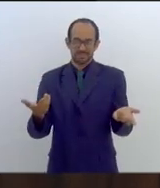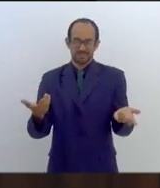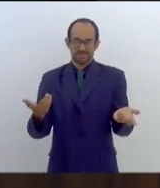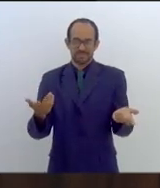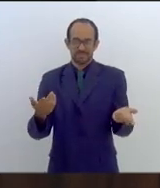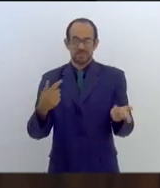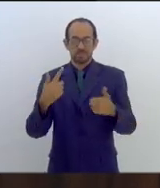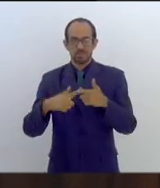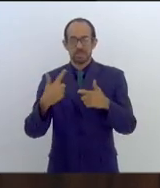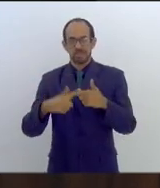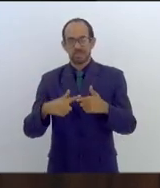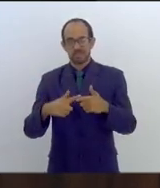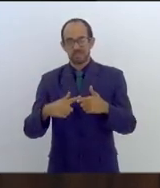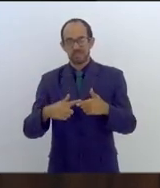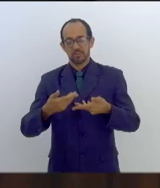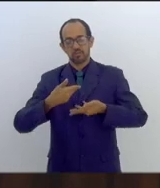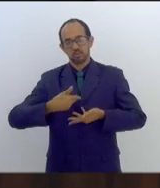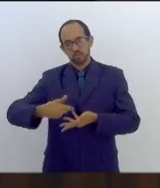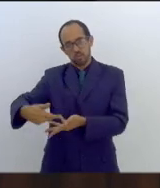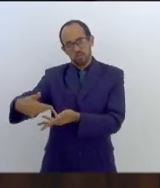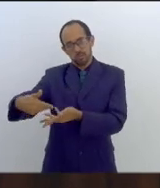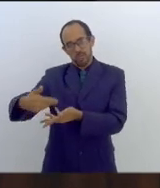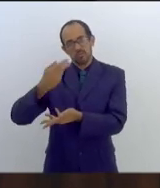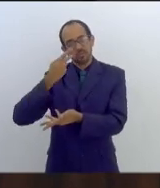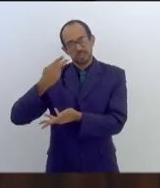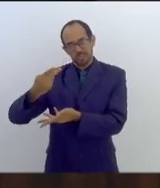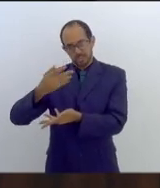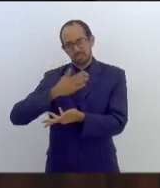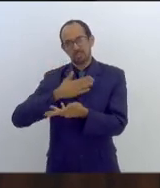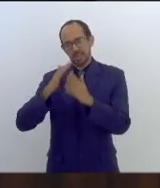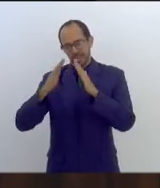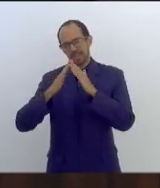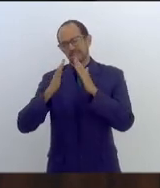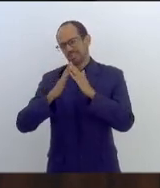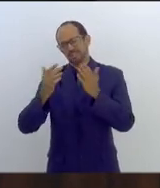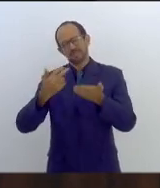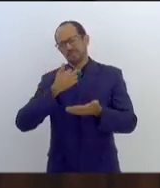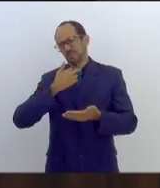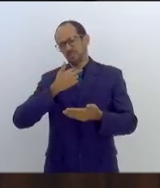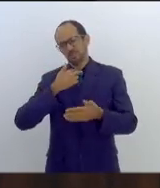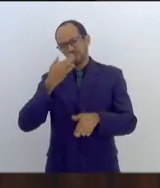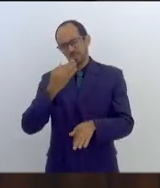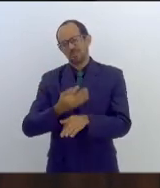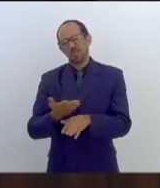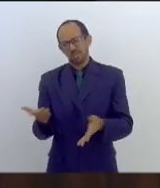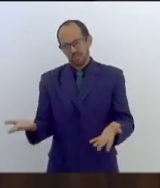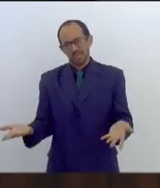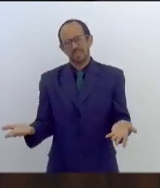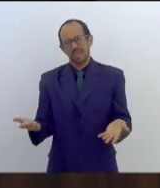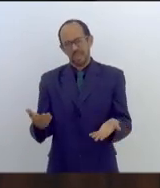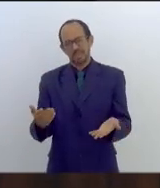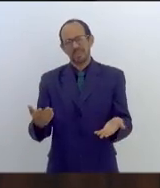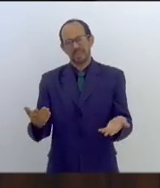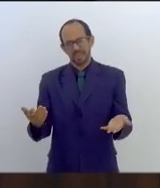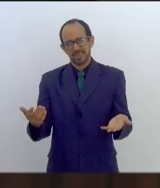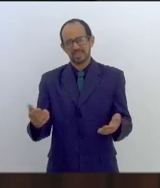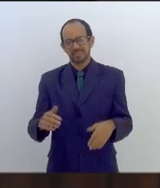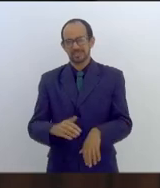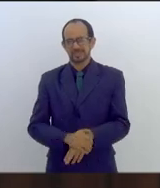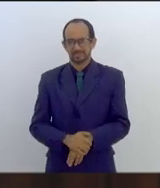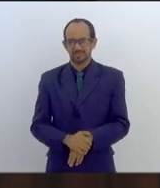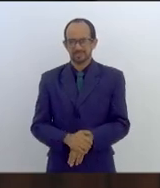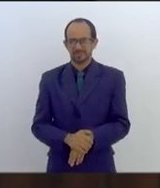porque eu recebi uns convidados e não ficava bem eu me ausentar com eles em casa.